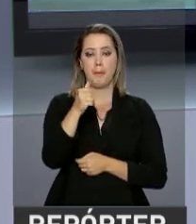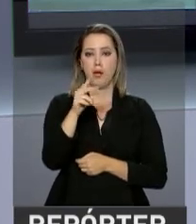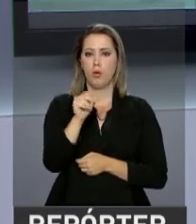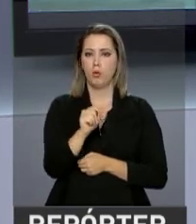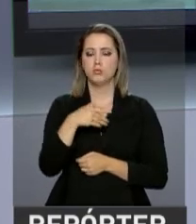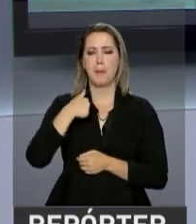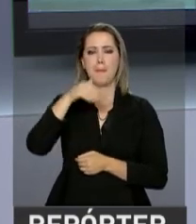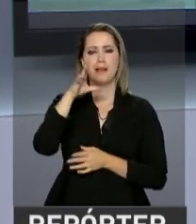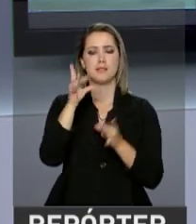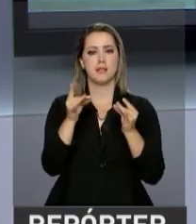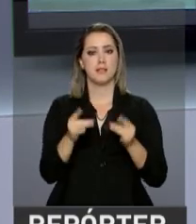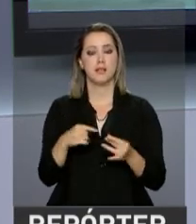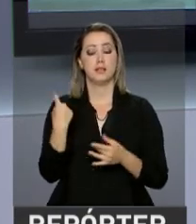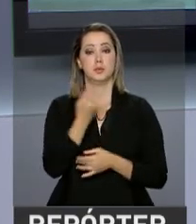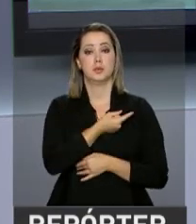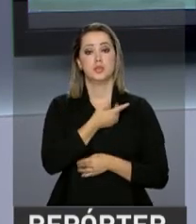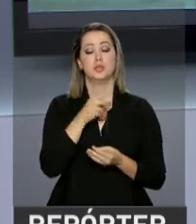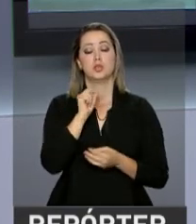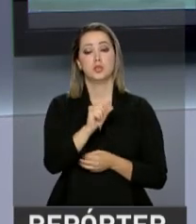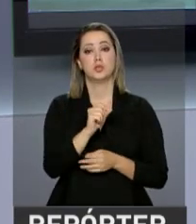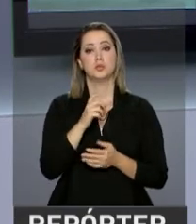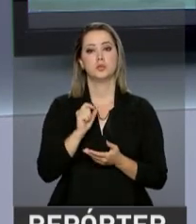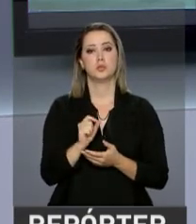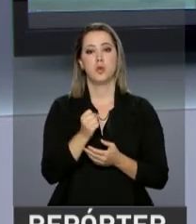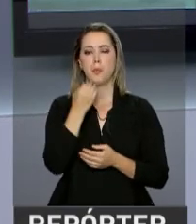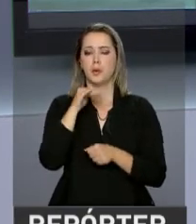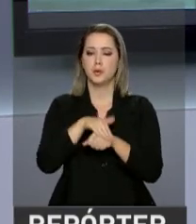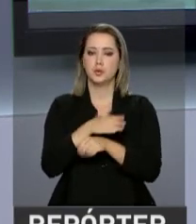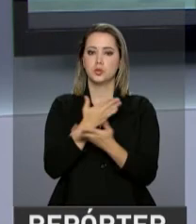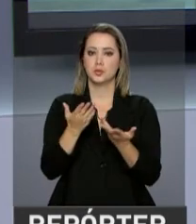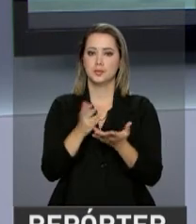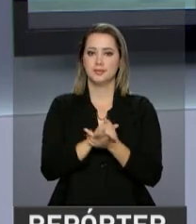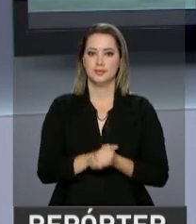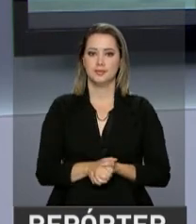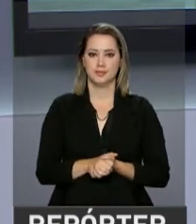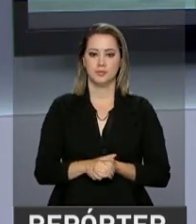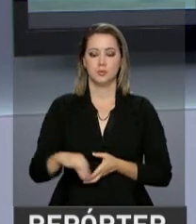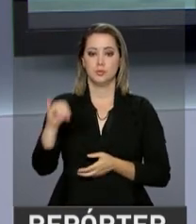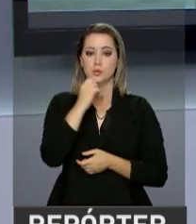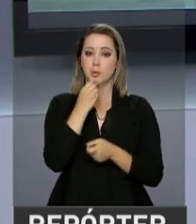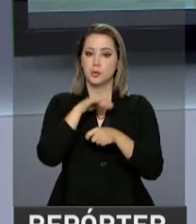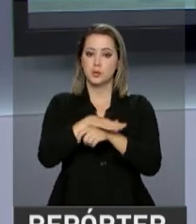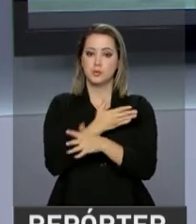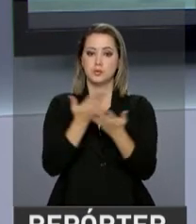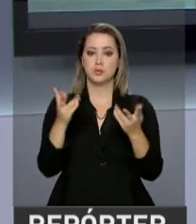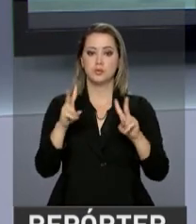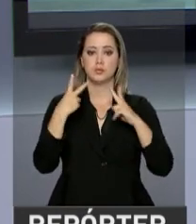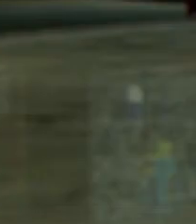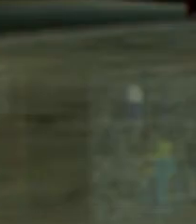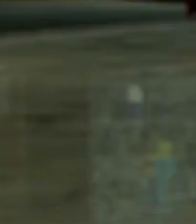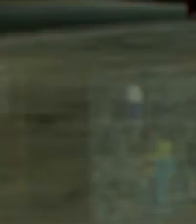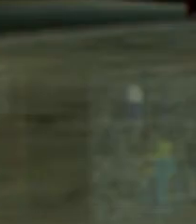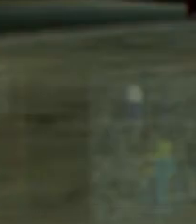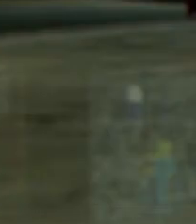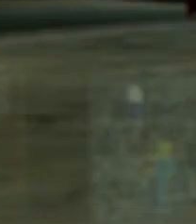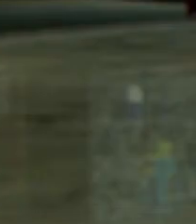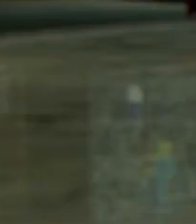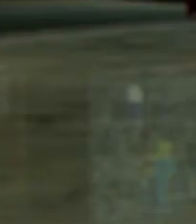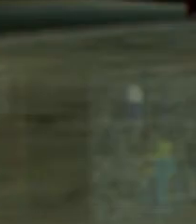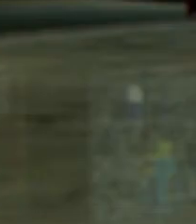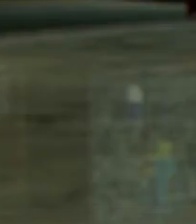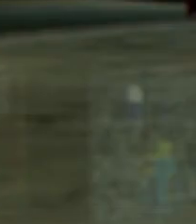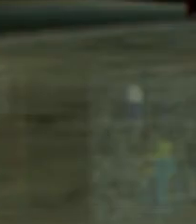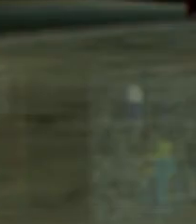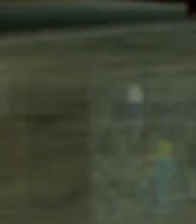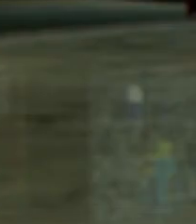tem mais detalhes para a gente sobre esse assunto. Olá, Paulo, boa noite para você. Olá, Roberto, boa noite a todos que nos assistem na TV